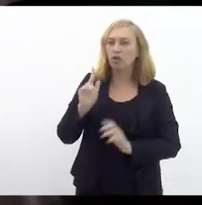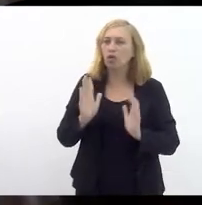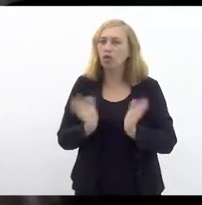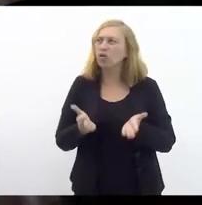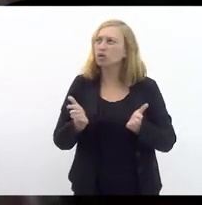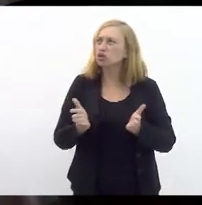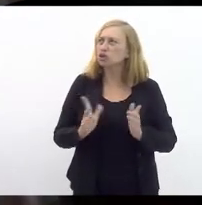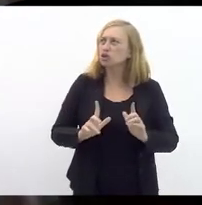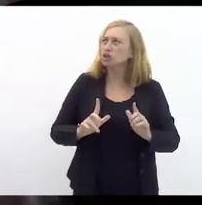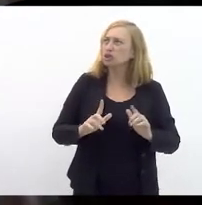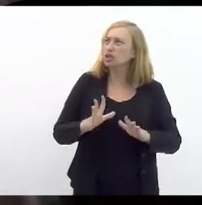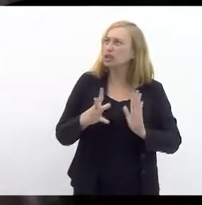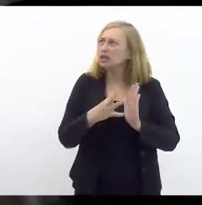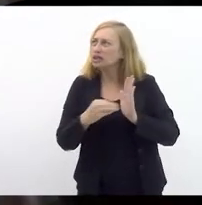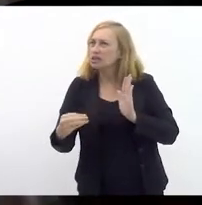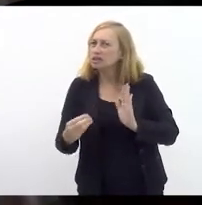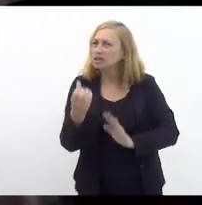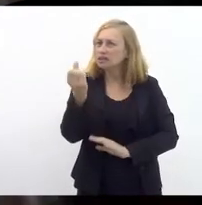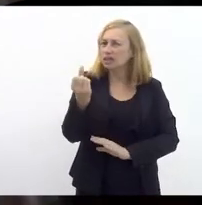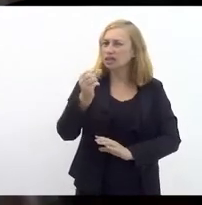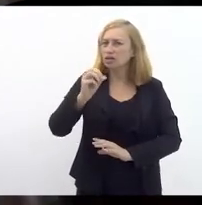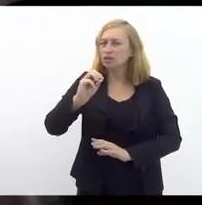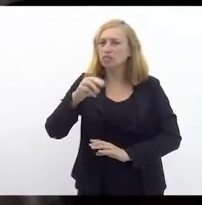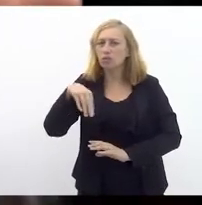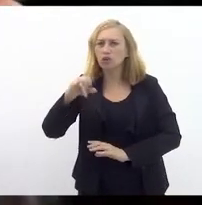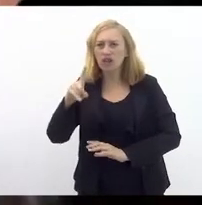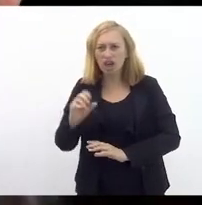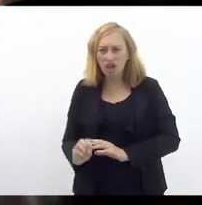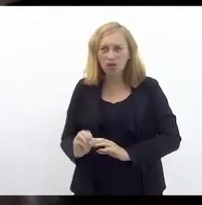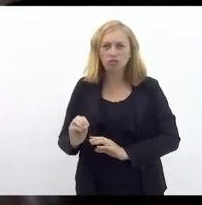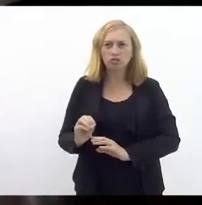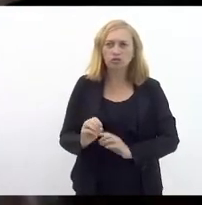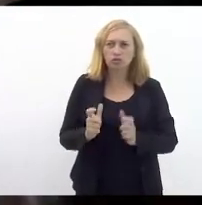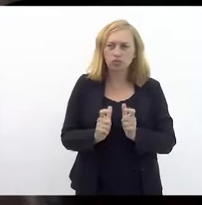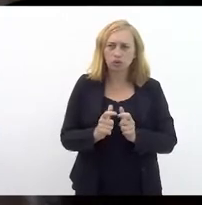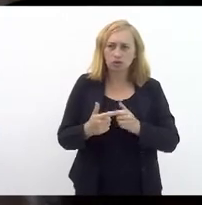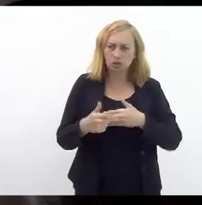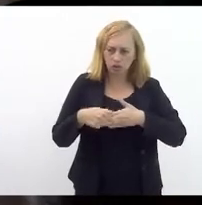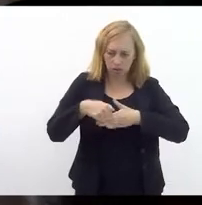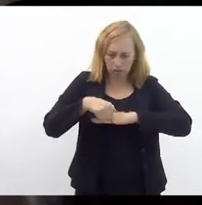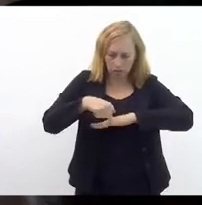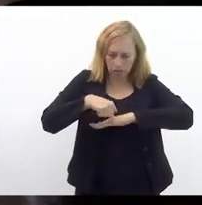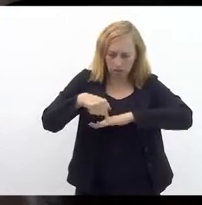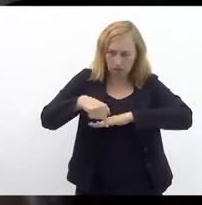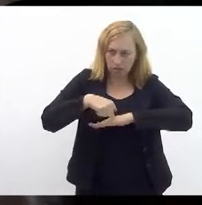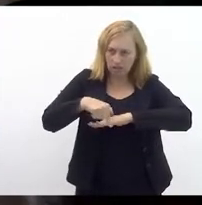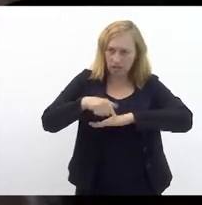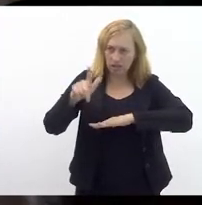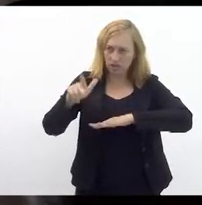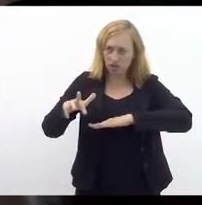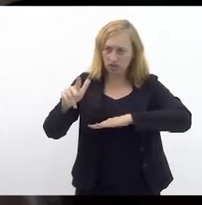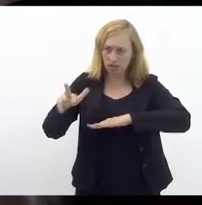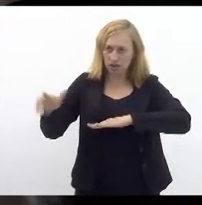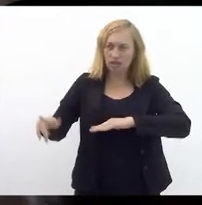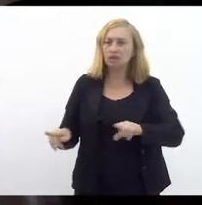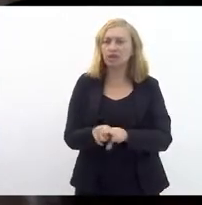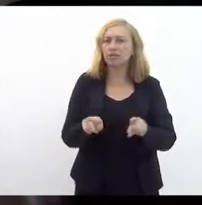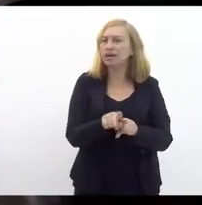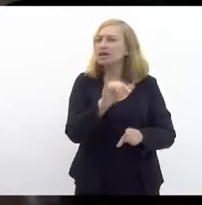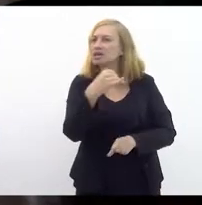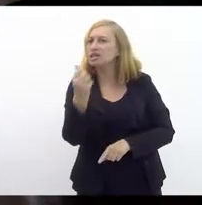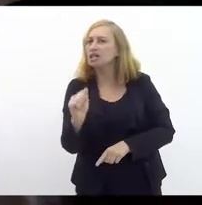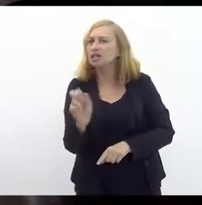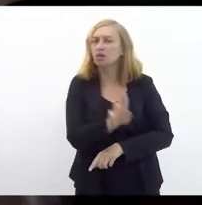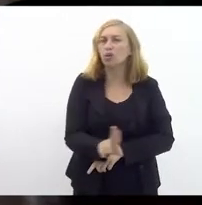ele opera com 6 modelos diferentes de trem, cada um com um gabarito, ou seja, com uma largura diferente. E, além disso, essas linhas também elas